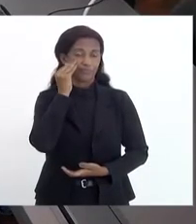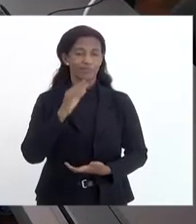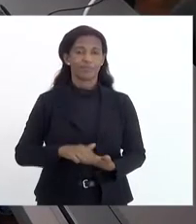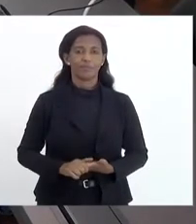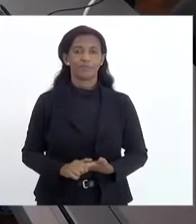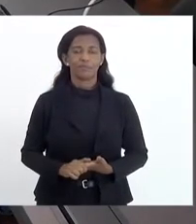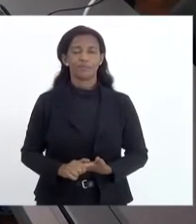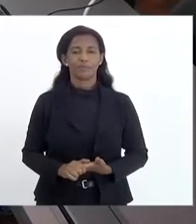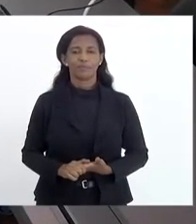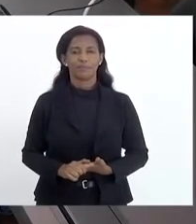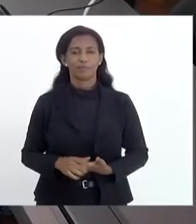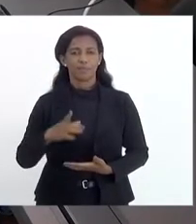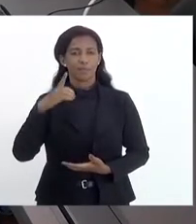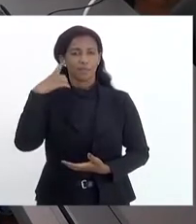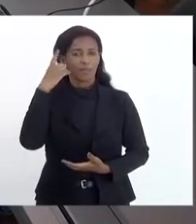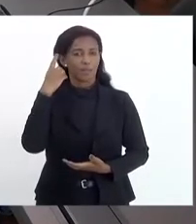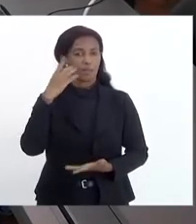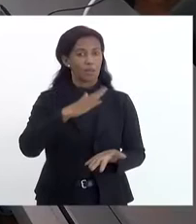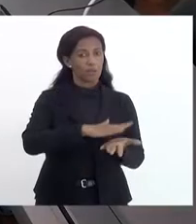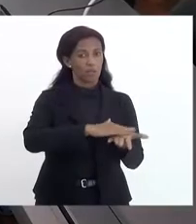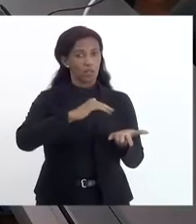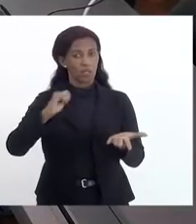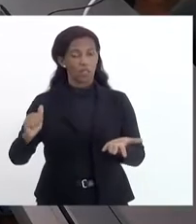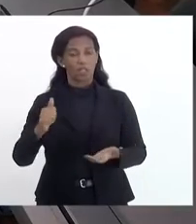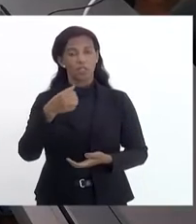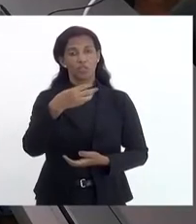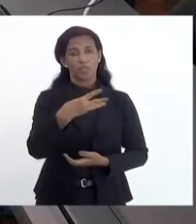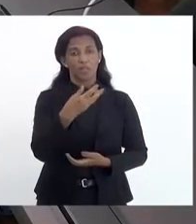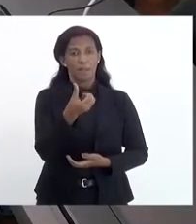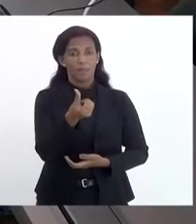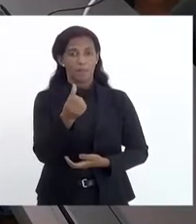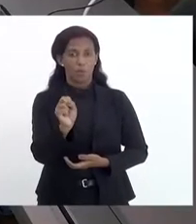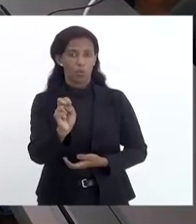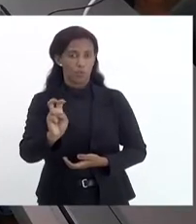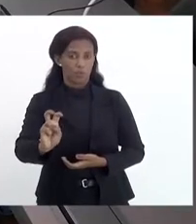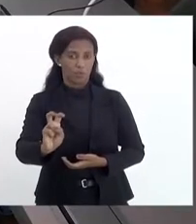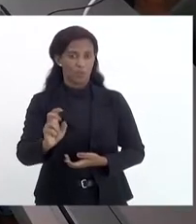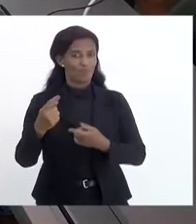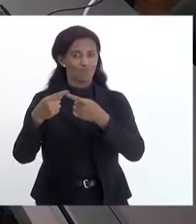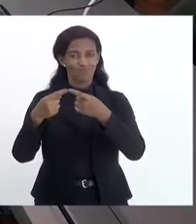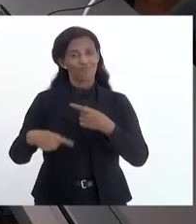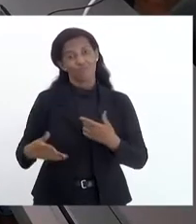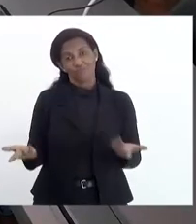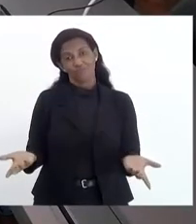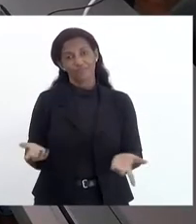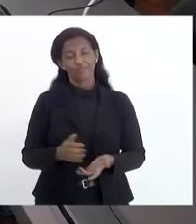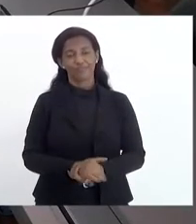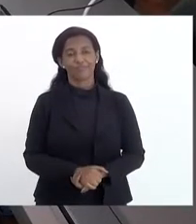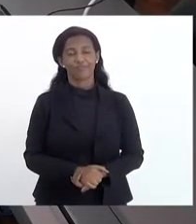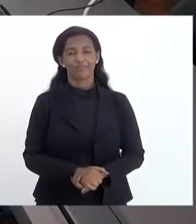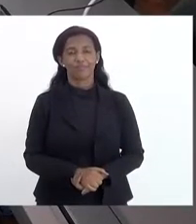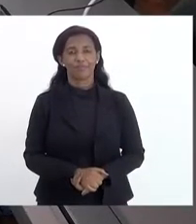deputado Átila retirasse o 3085. Ele não concordou? Ele não concordou.